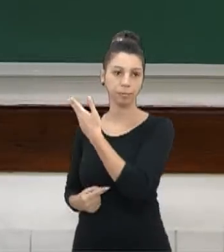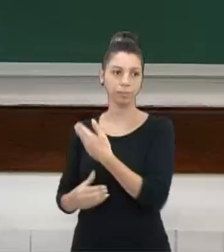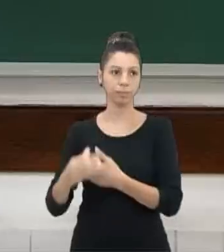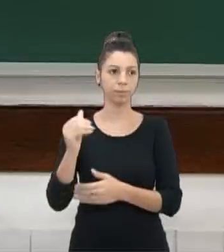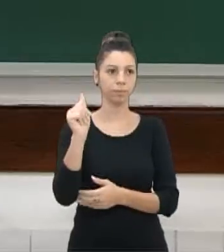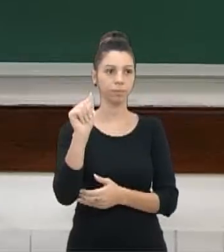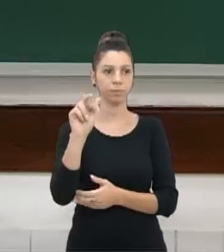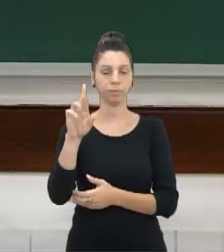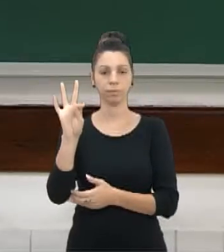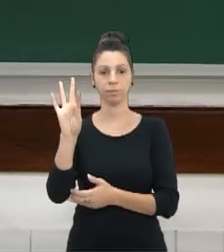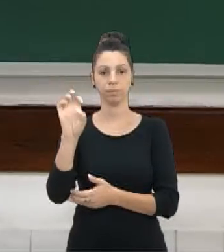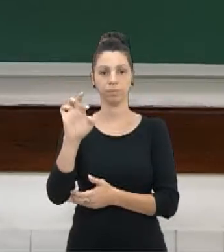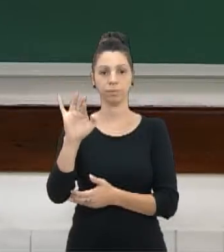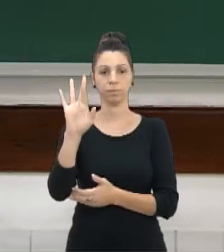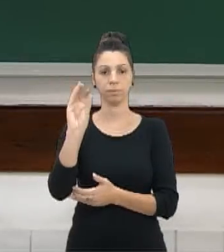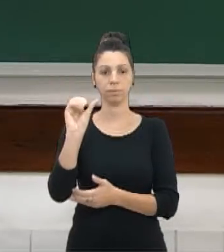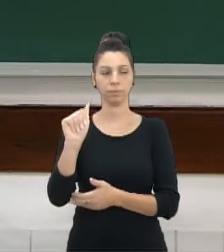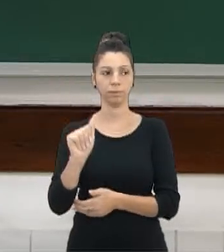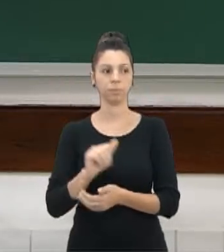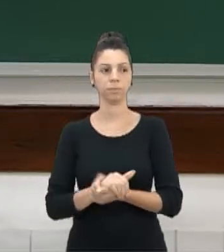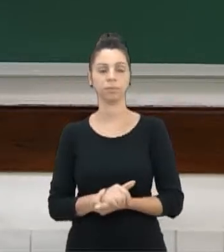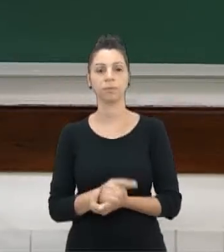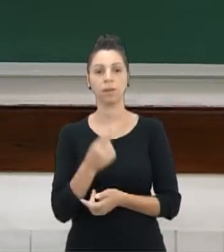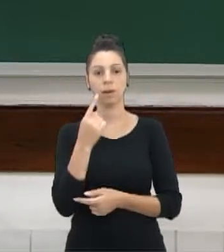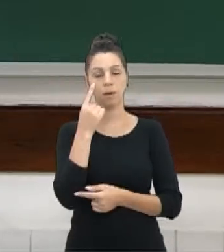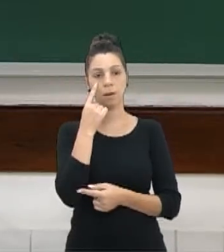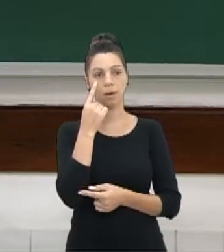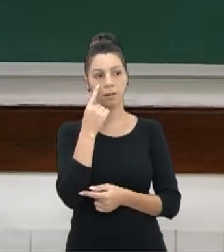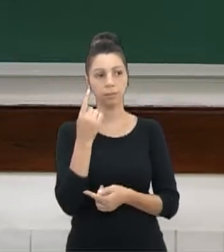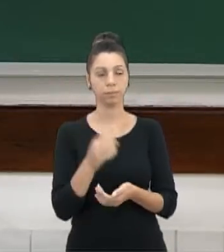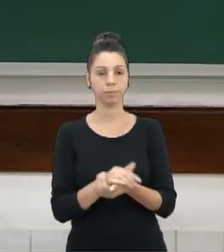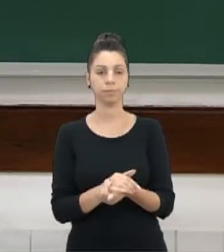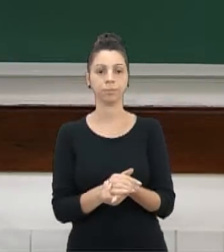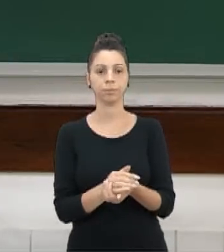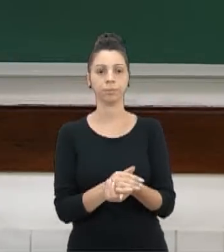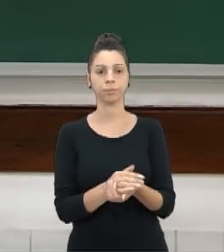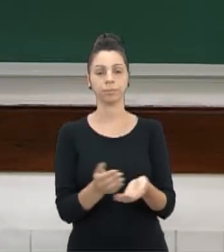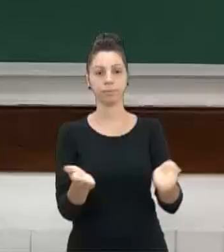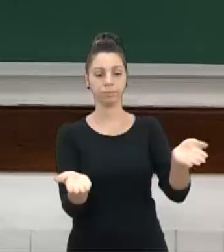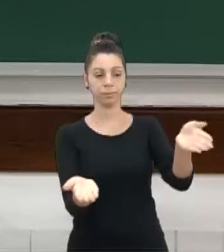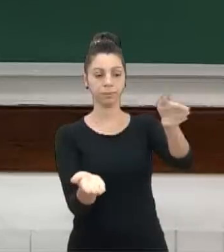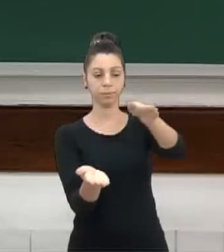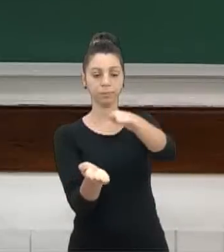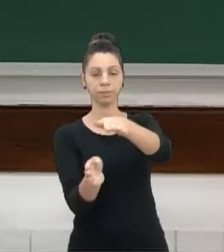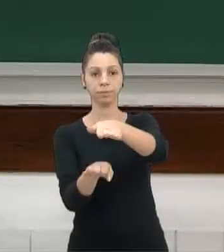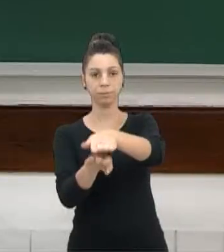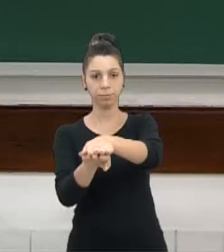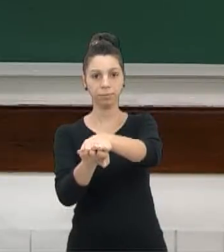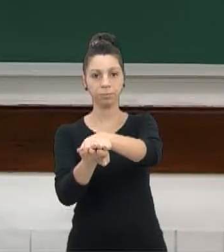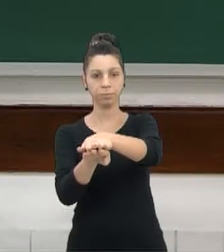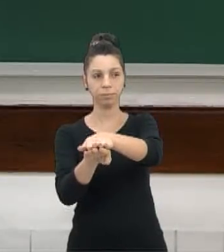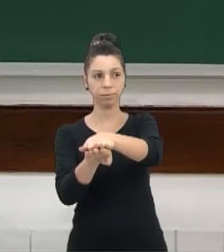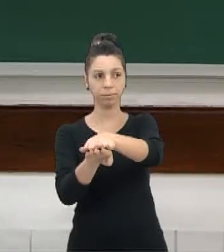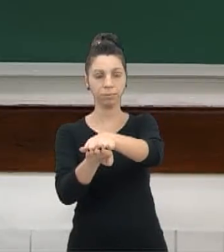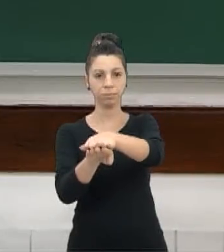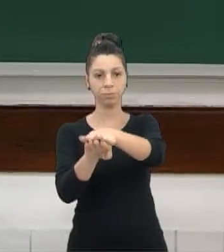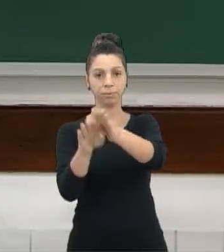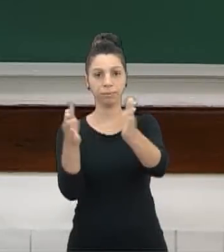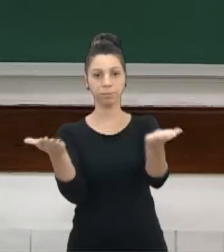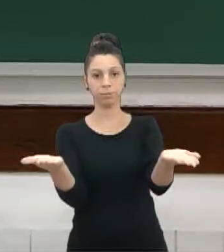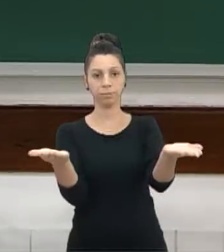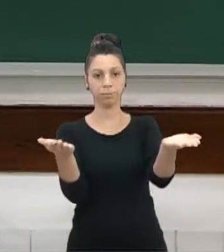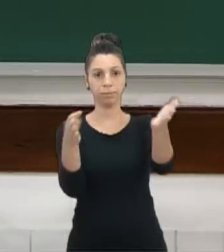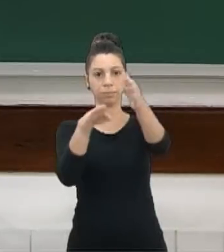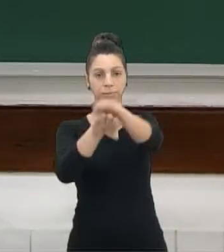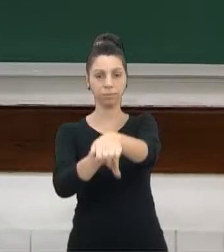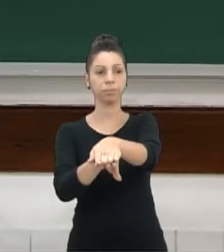gente viu na aula, esse que a professora está mostrando, sobre o combate ao mosquito da dengue, você tem carteira, ó,